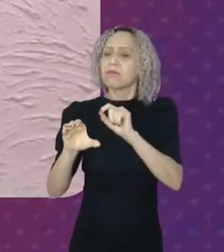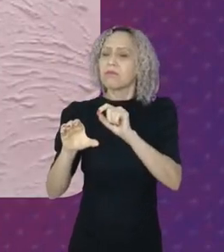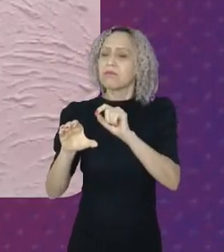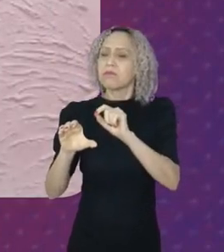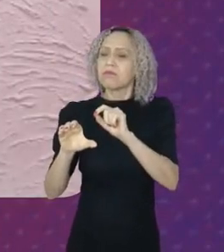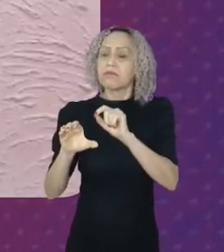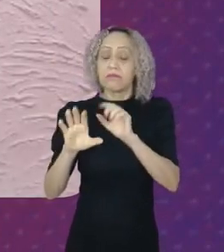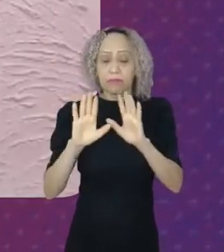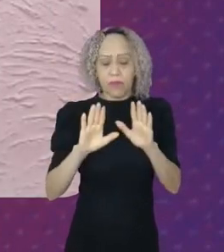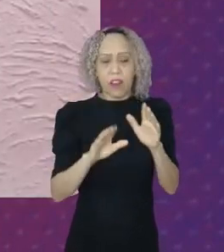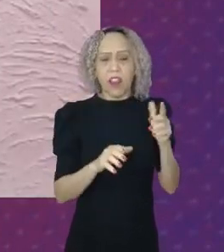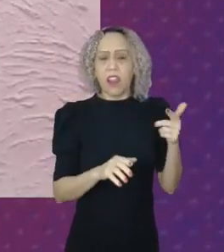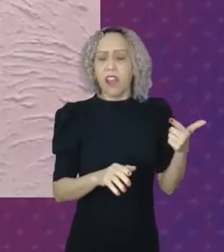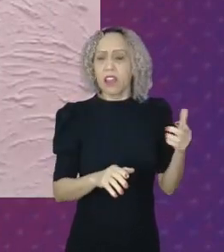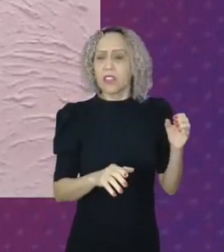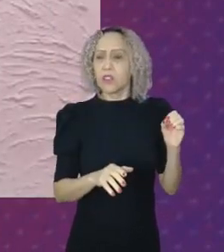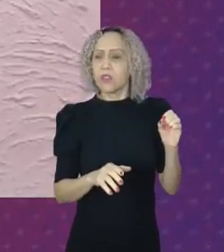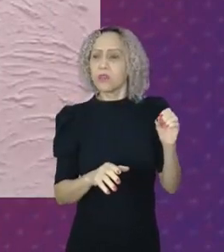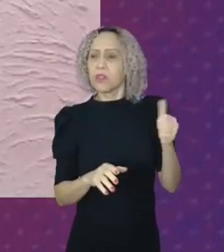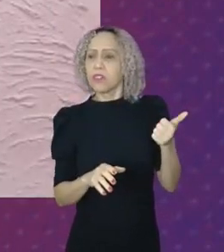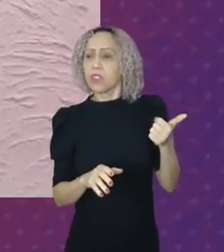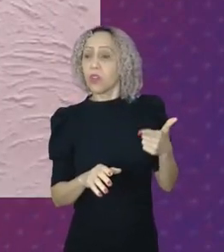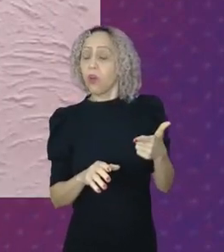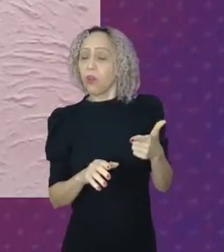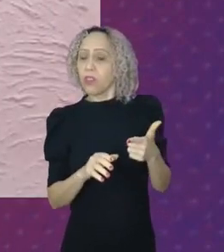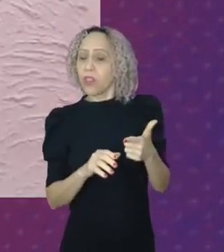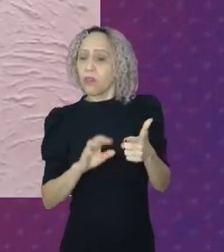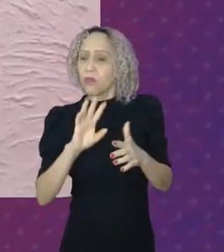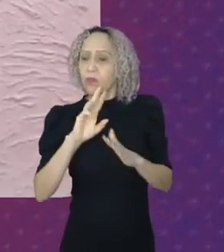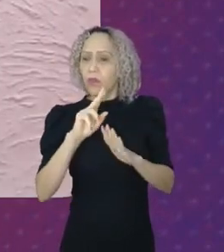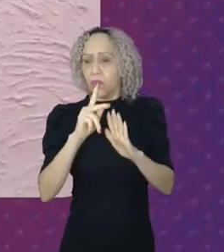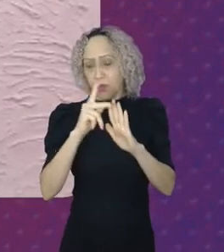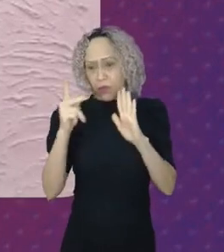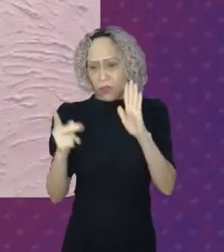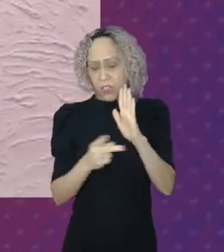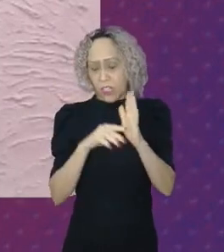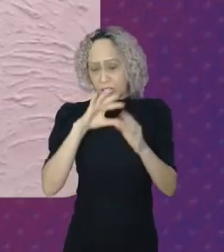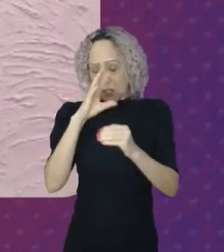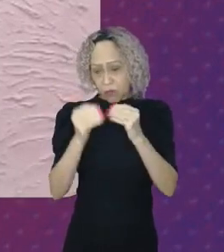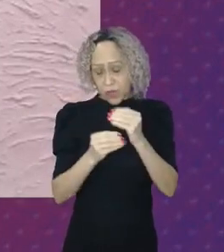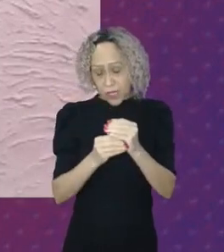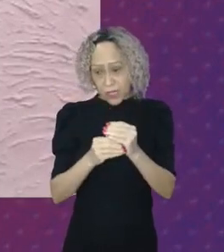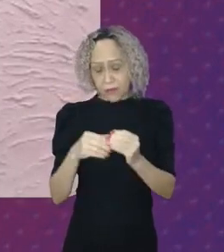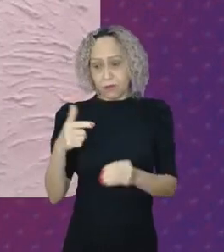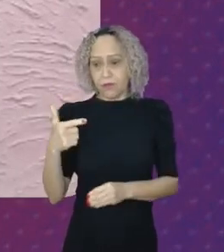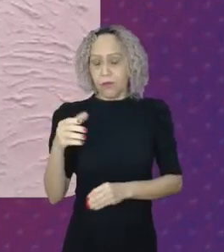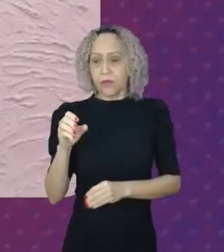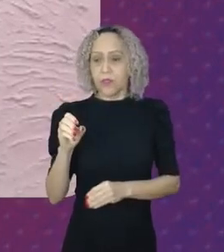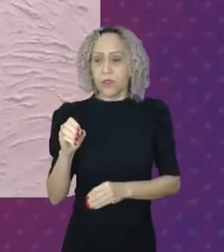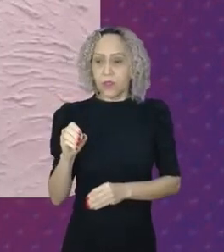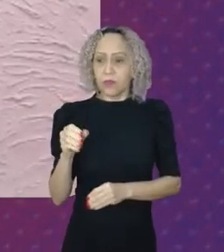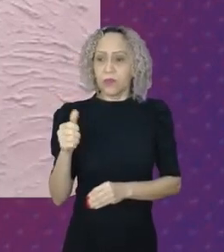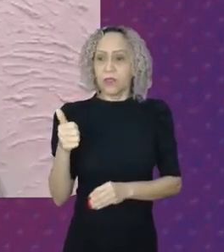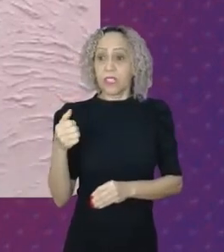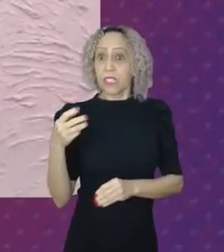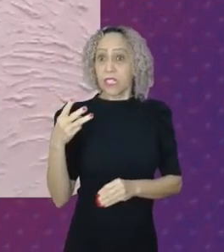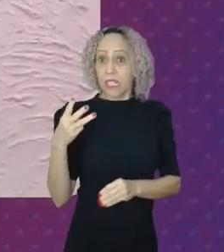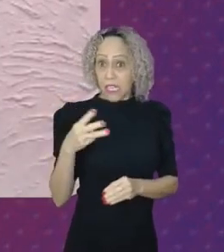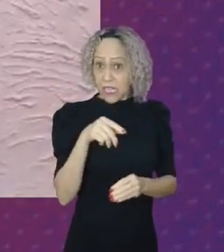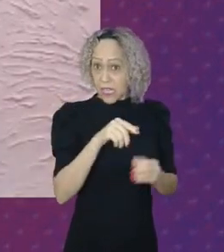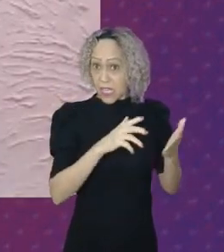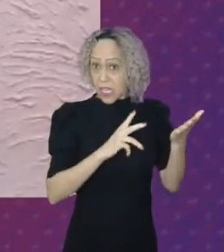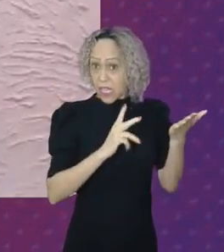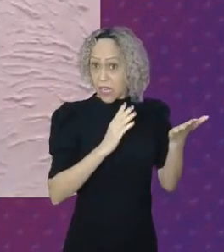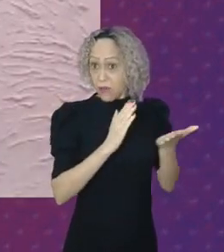tudo começou em 2012, foi um projeto de emenda. E em 2013, ela foi aprovada e